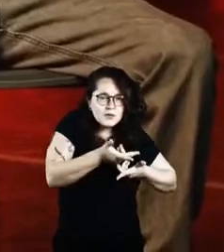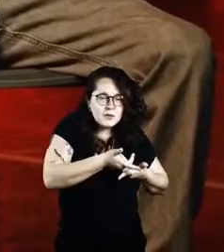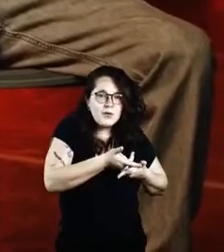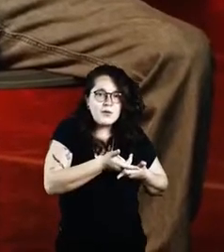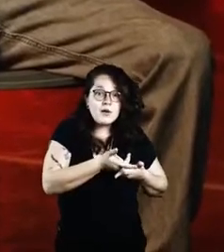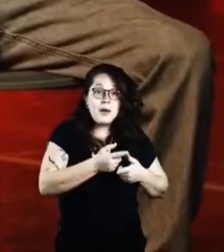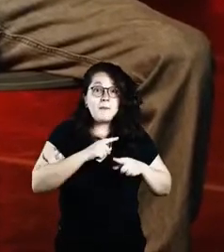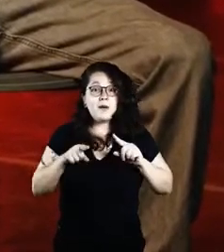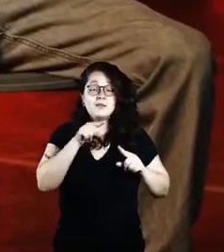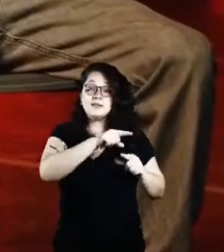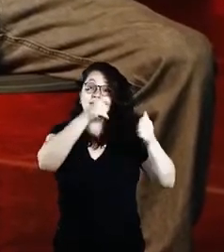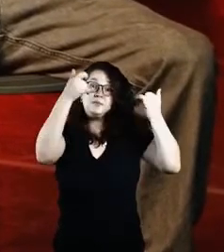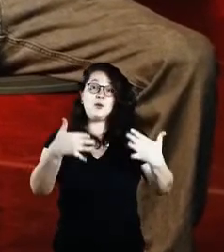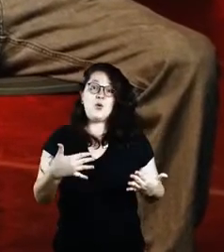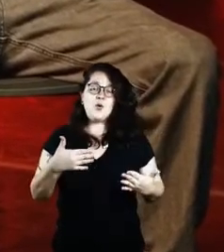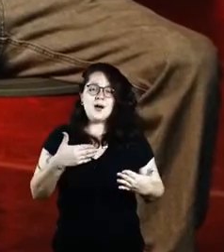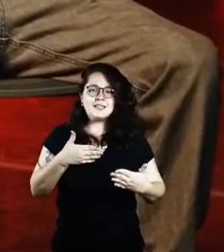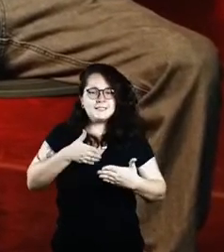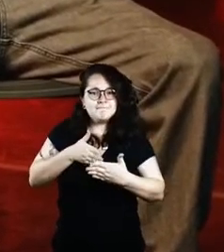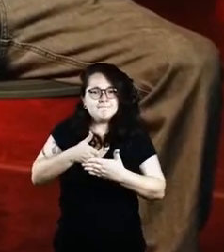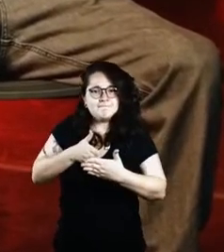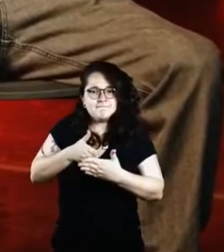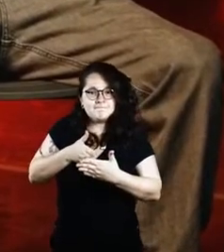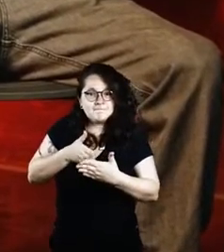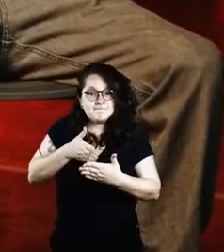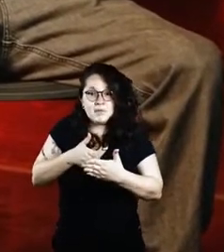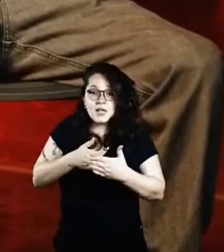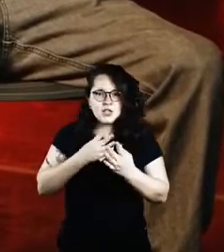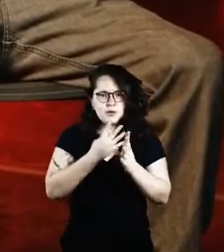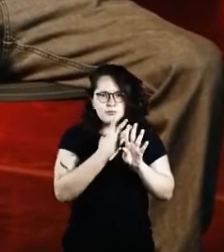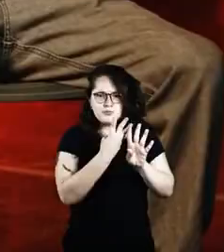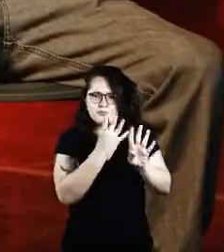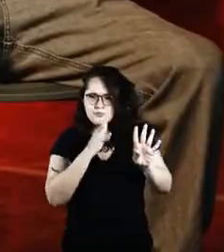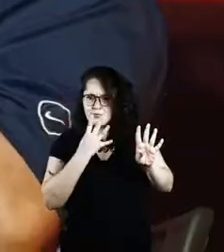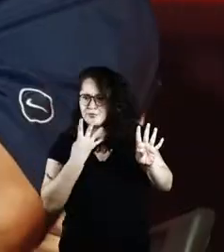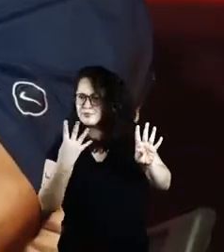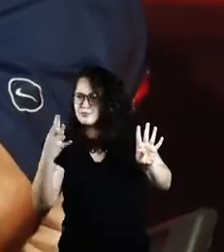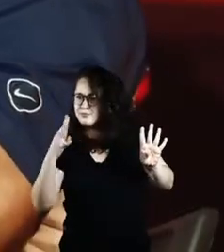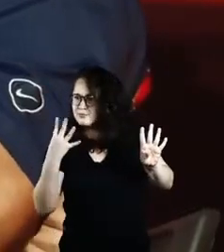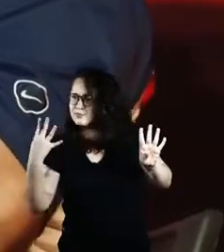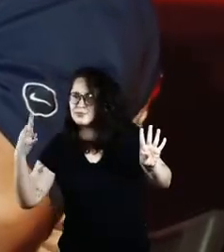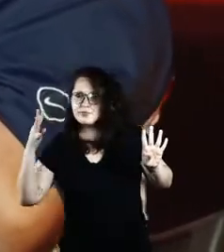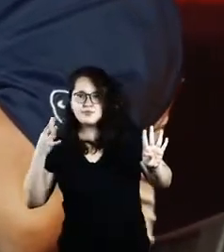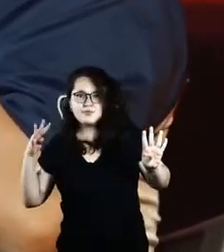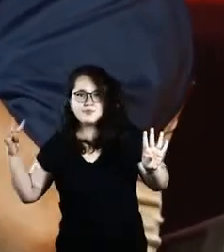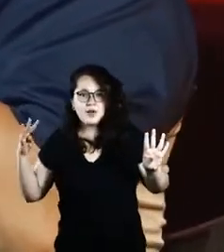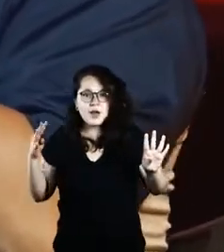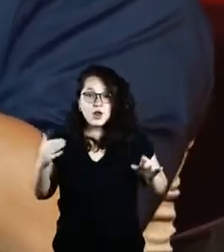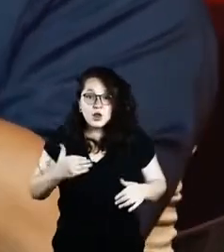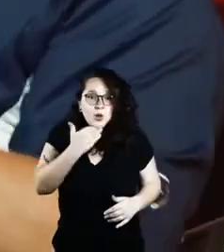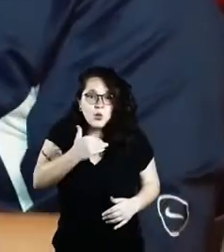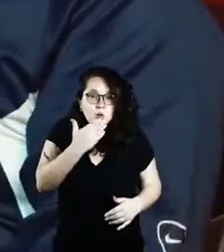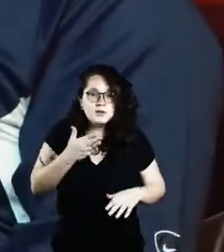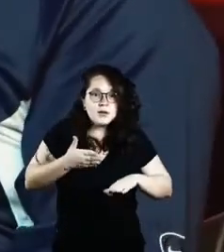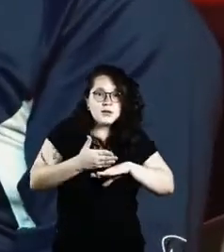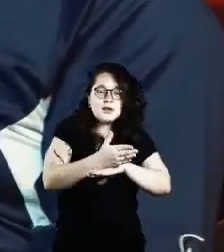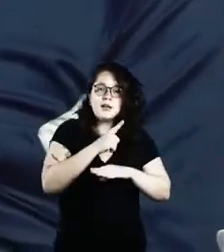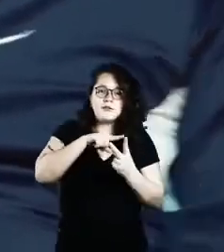né? Foi lotação máxima, que foi no show do Boogie Down e da Betty